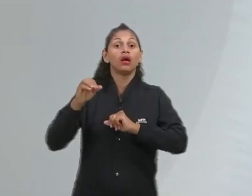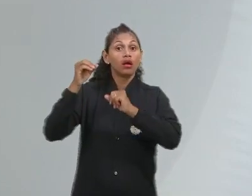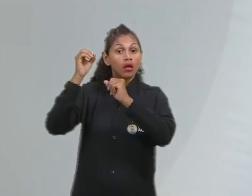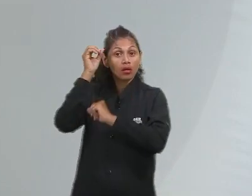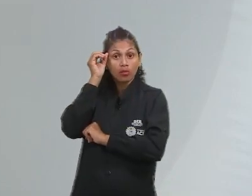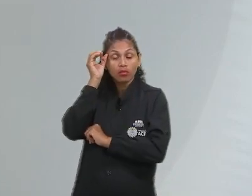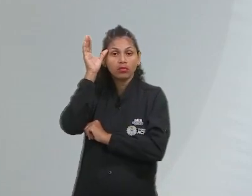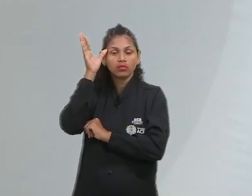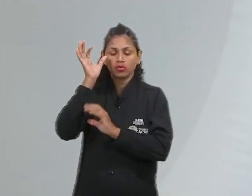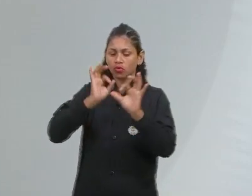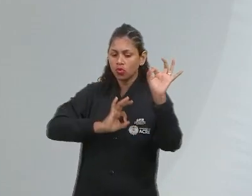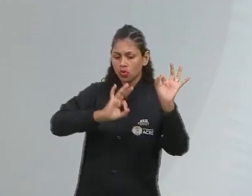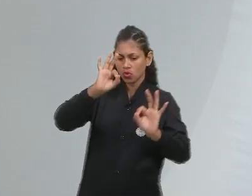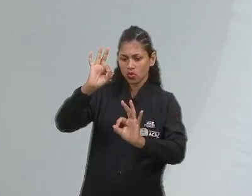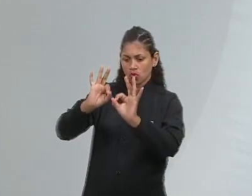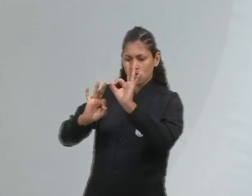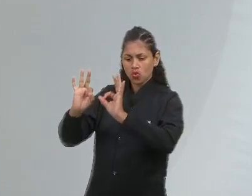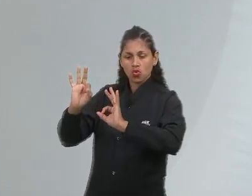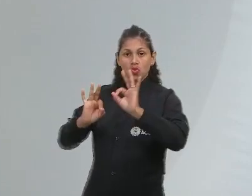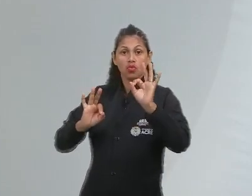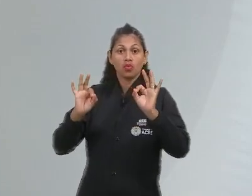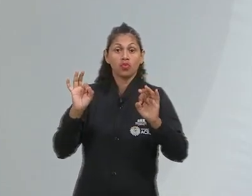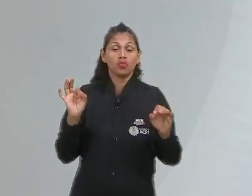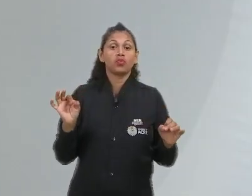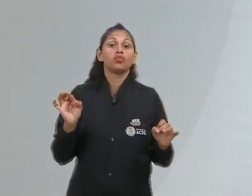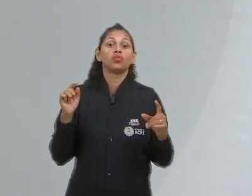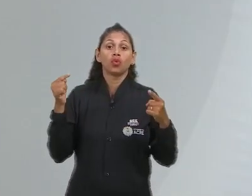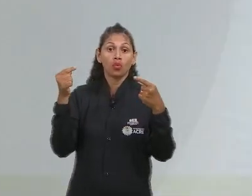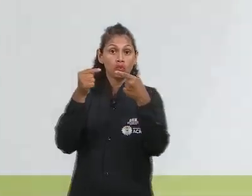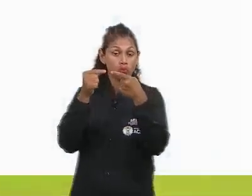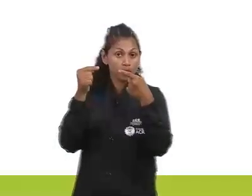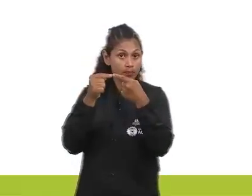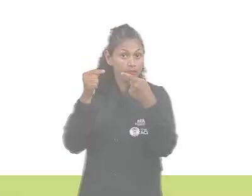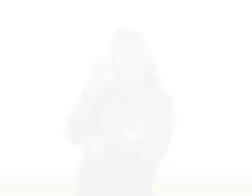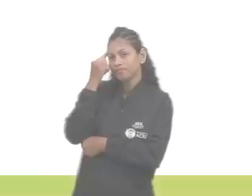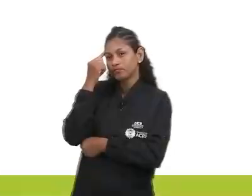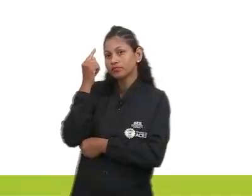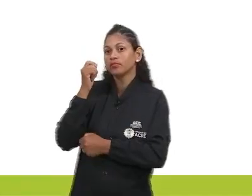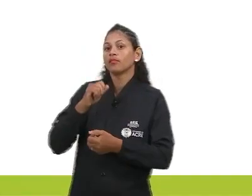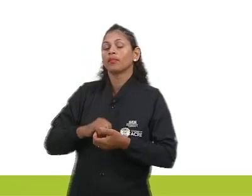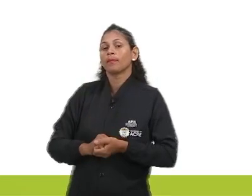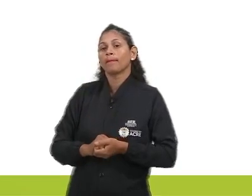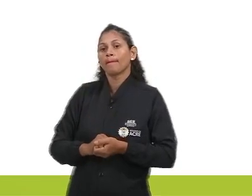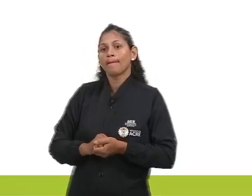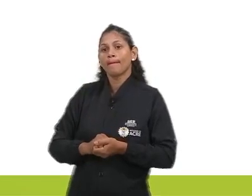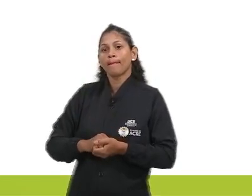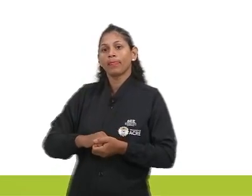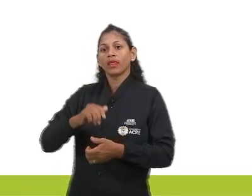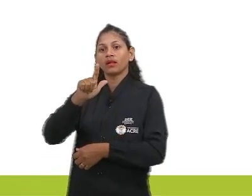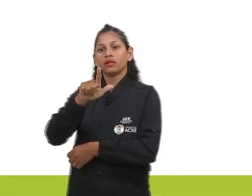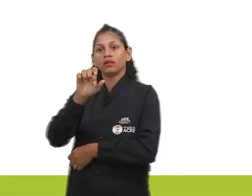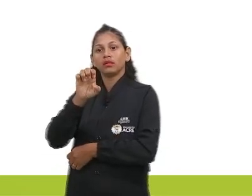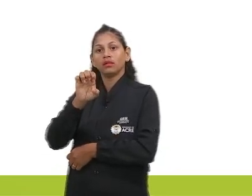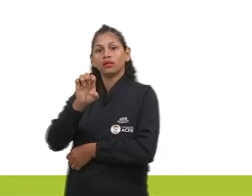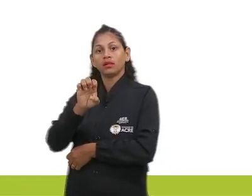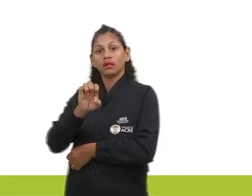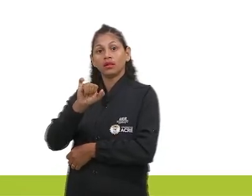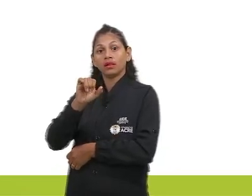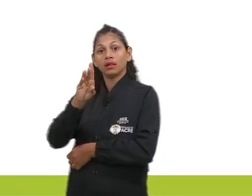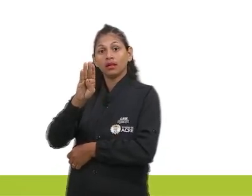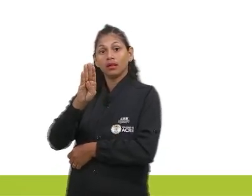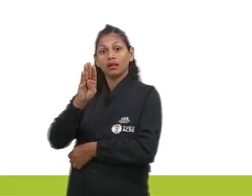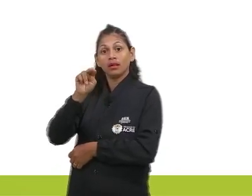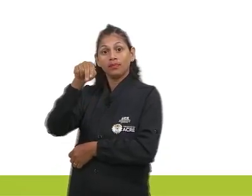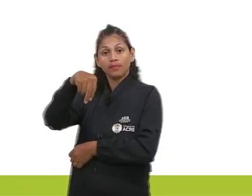que é organizado de conformidade com as ideias. Agora, o outro é Gottfried Leibniz.